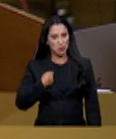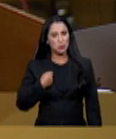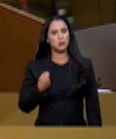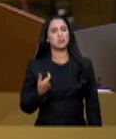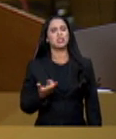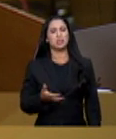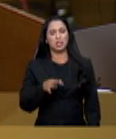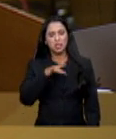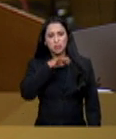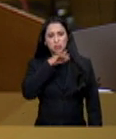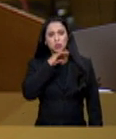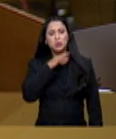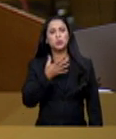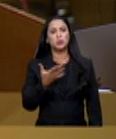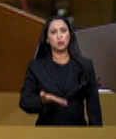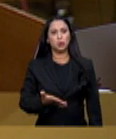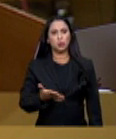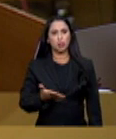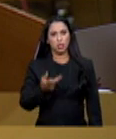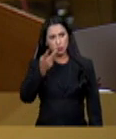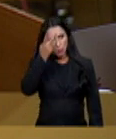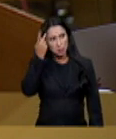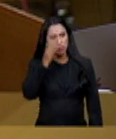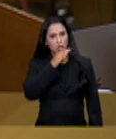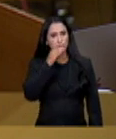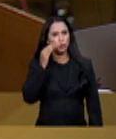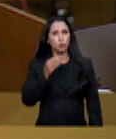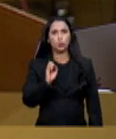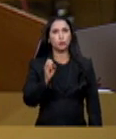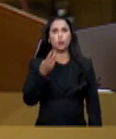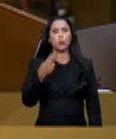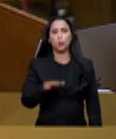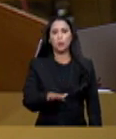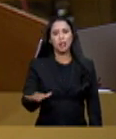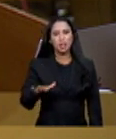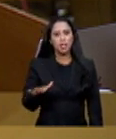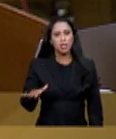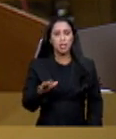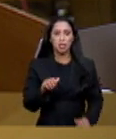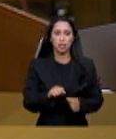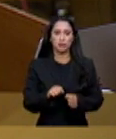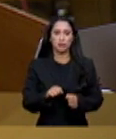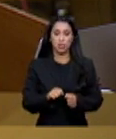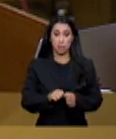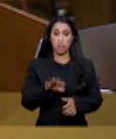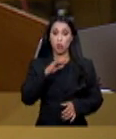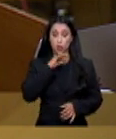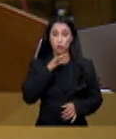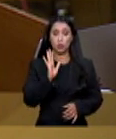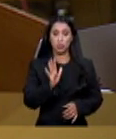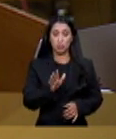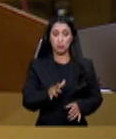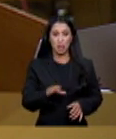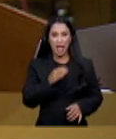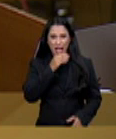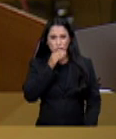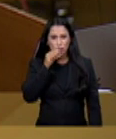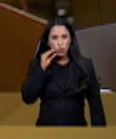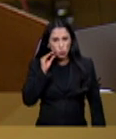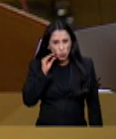se for feito por uma pessoa maior, adulta e capaz. Uma criança fazer uma brincadeira dessa já seria muito ruim, mas um